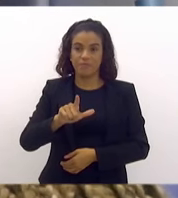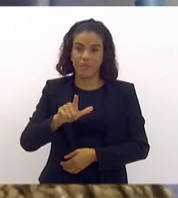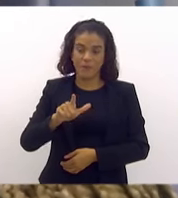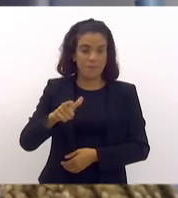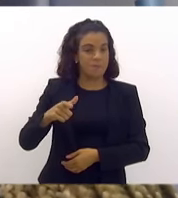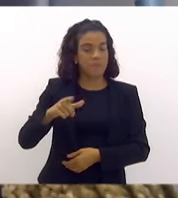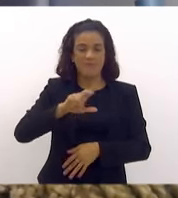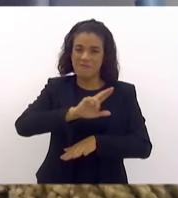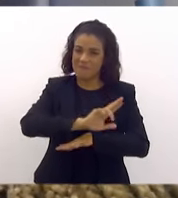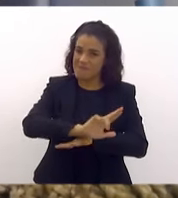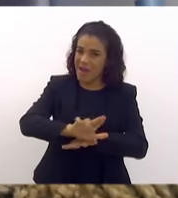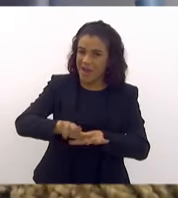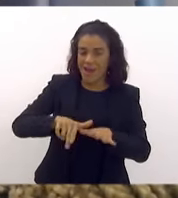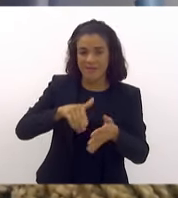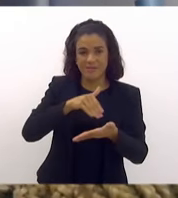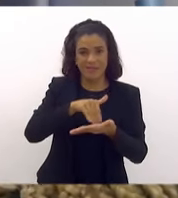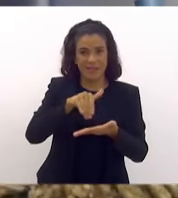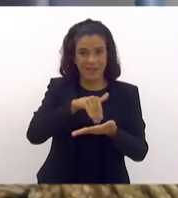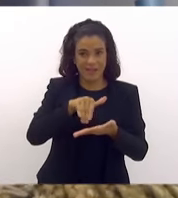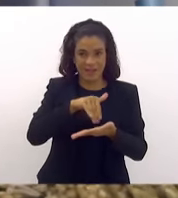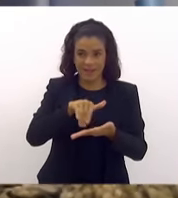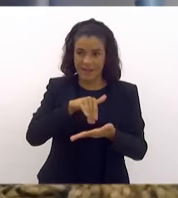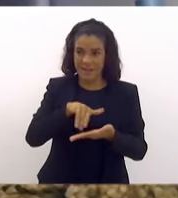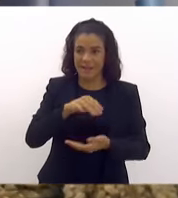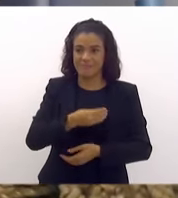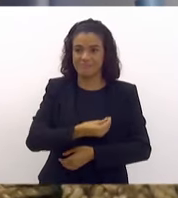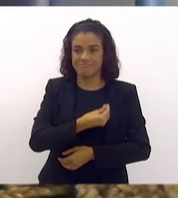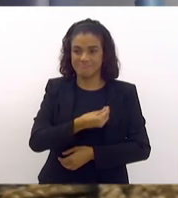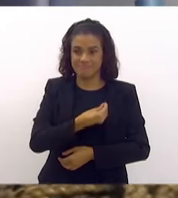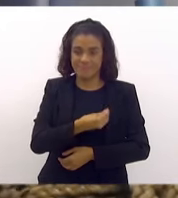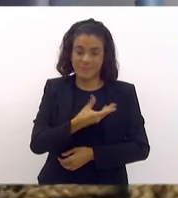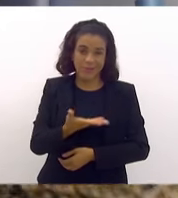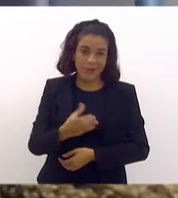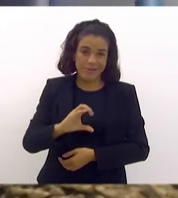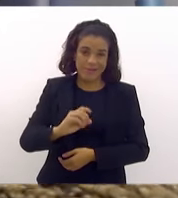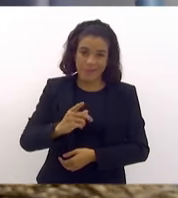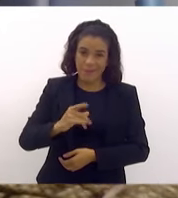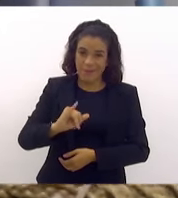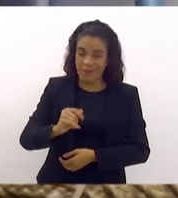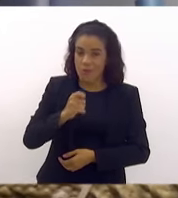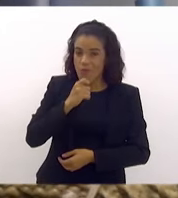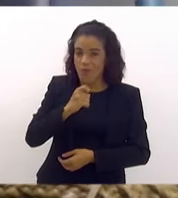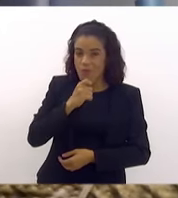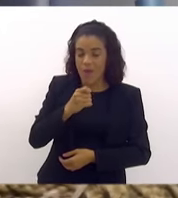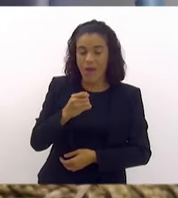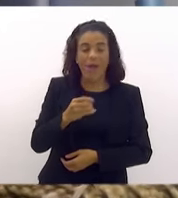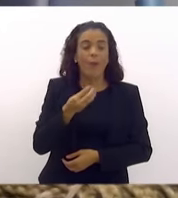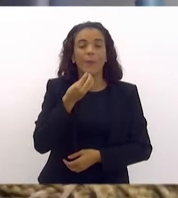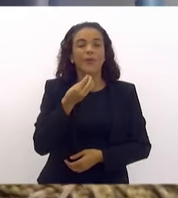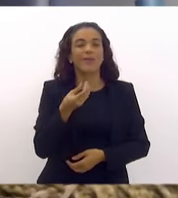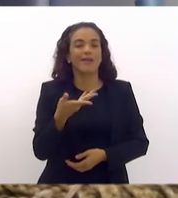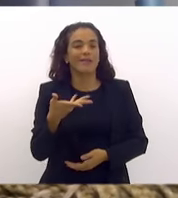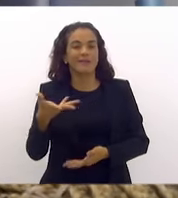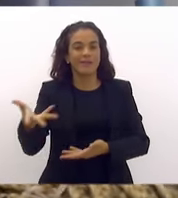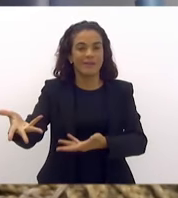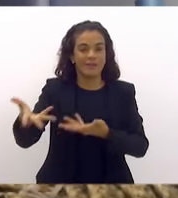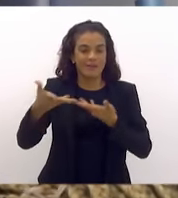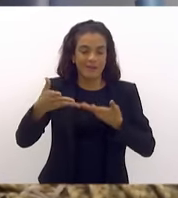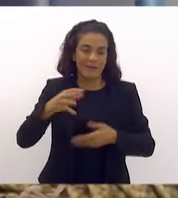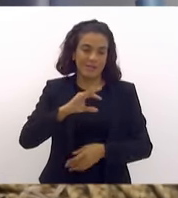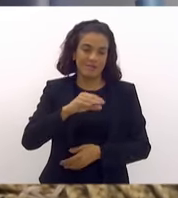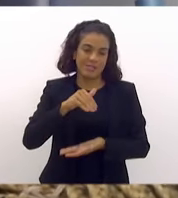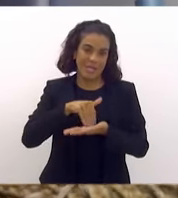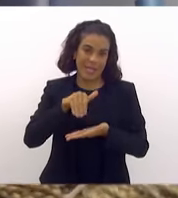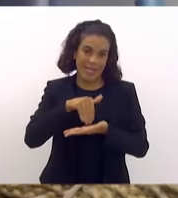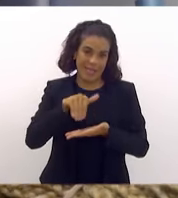vários secretários passaram pela pasta Então esta CPI não teve a oportunidade de ouvir o secretário da Polícia Civil